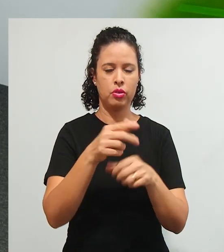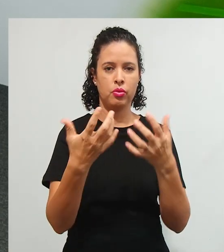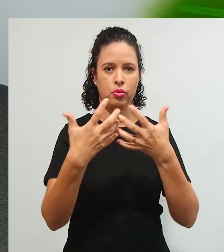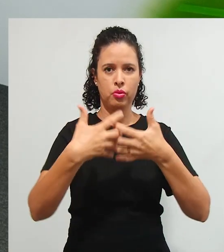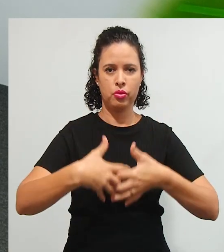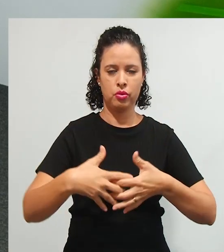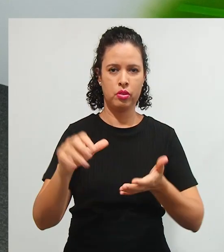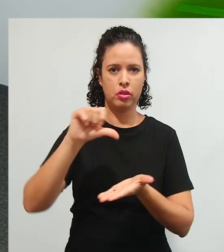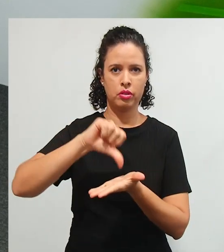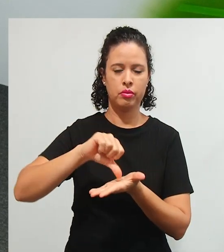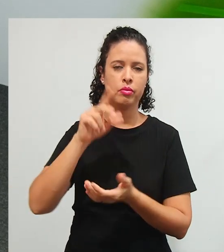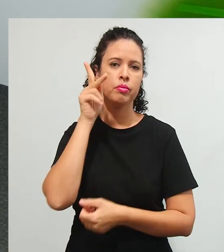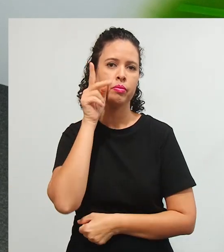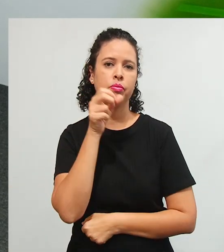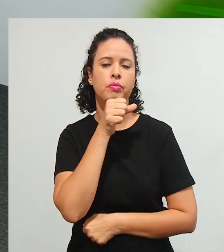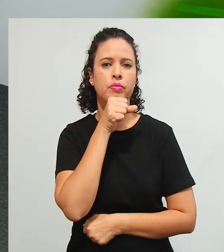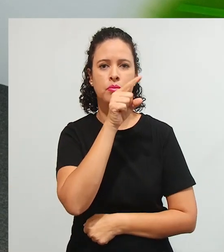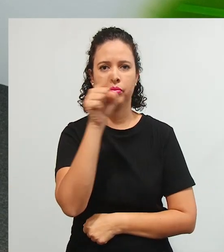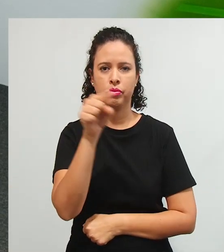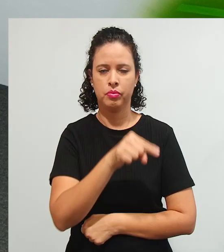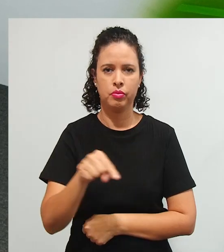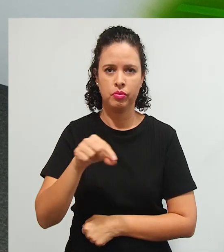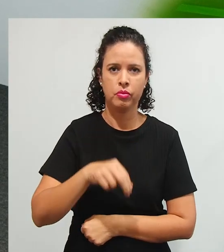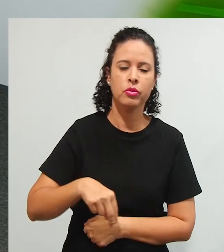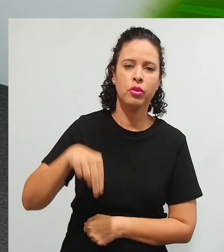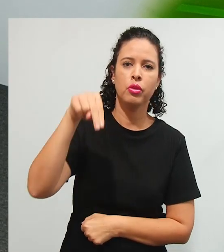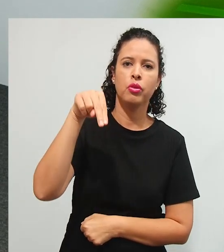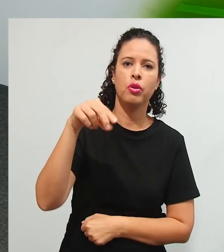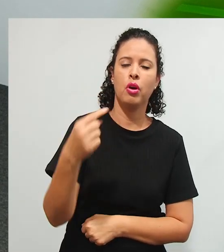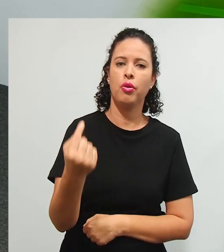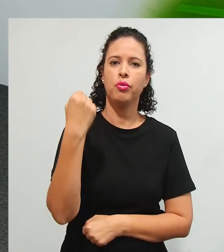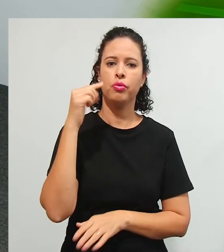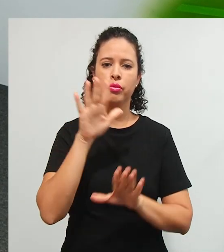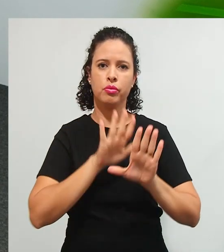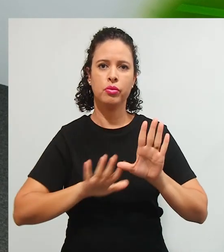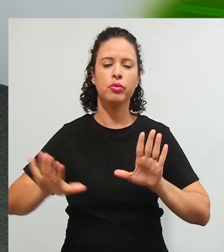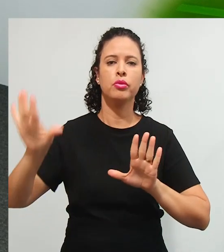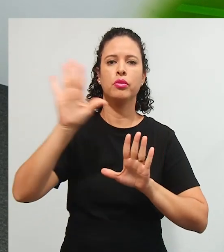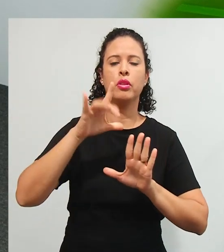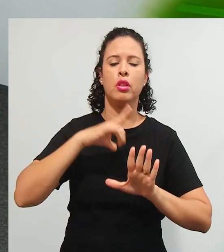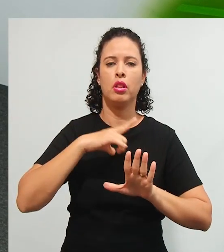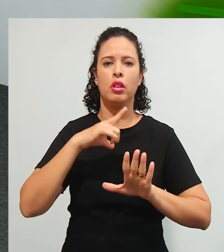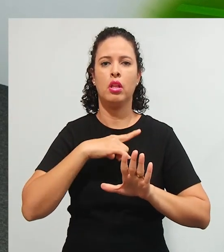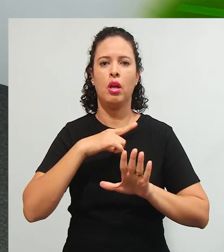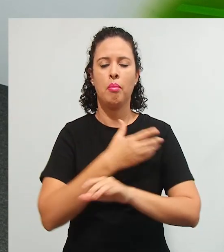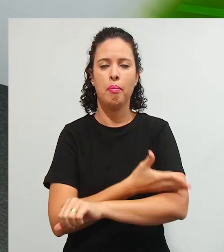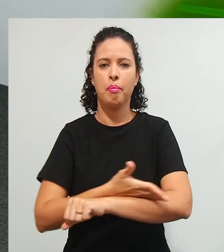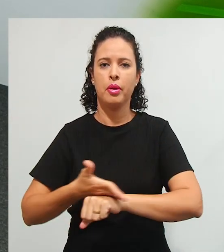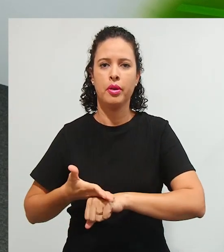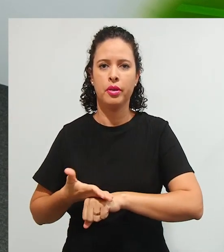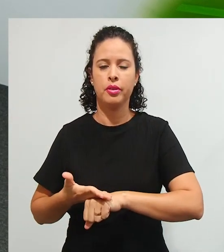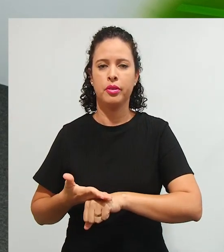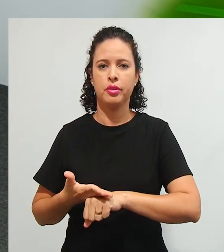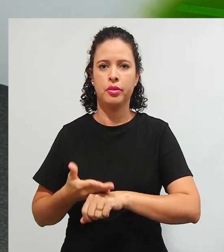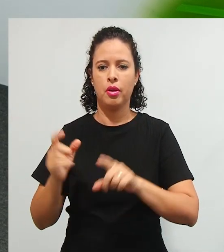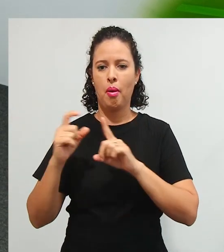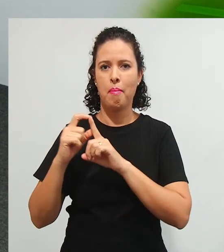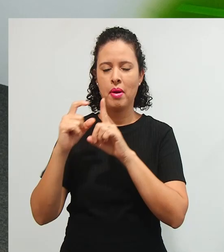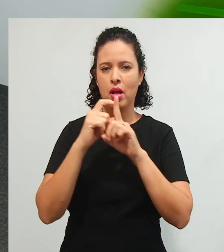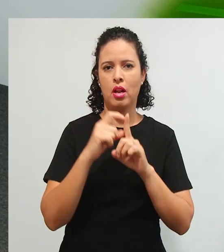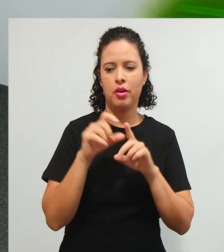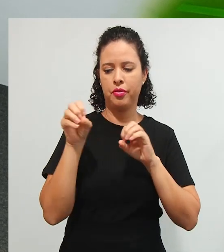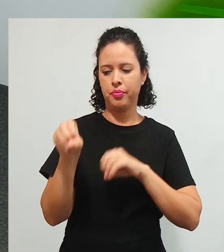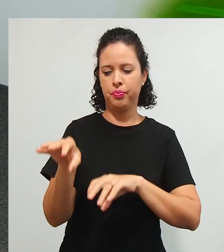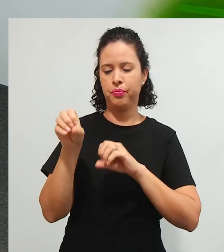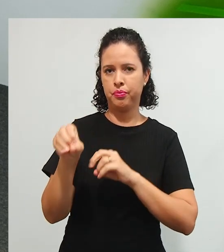IFRO Campus Porto Velho, Zona Norte. Ao fundo tem uma parede branca com as